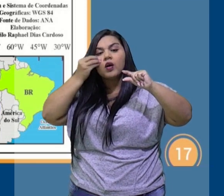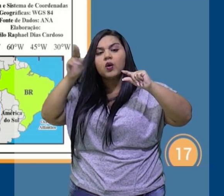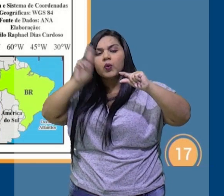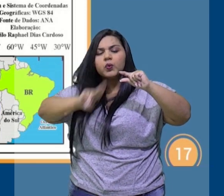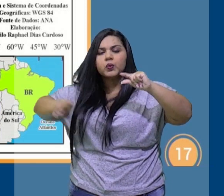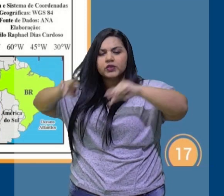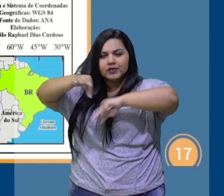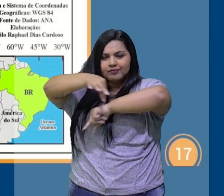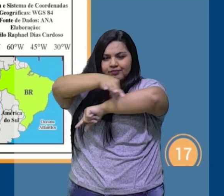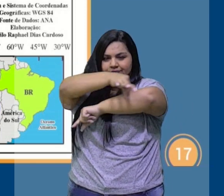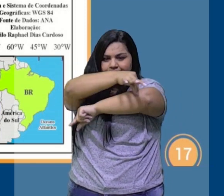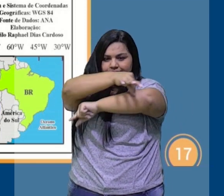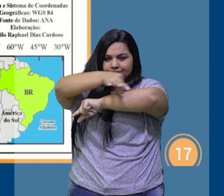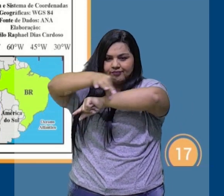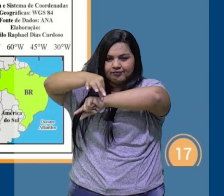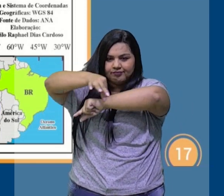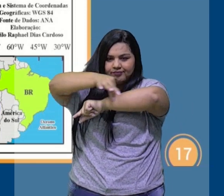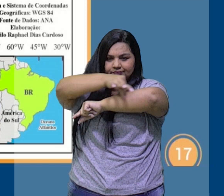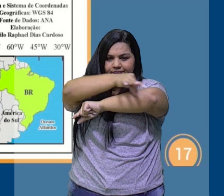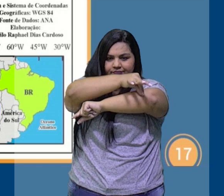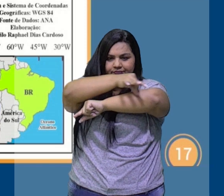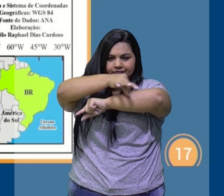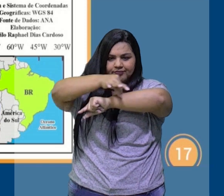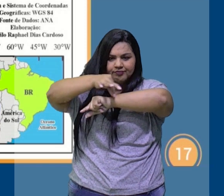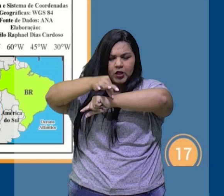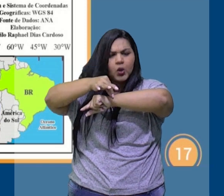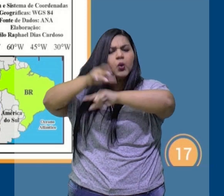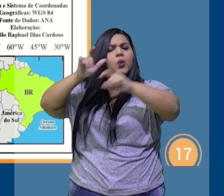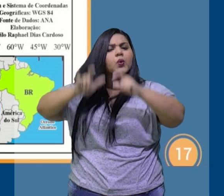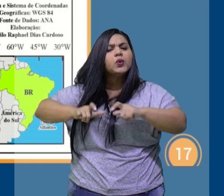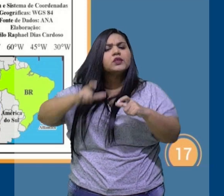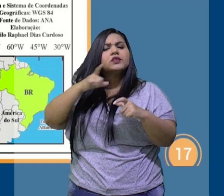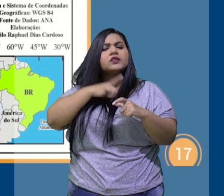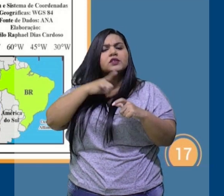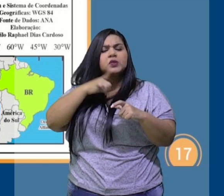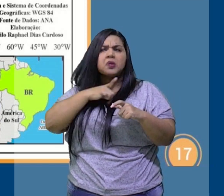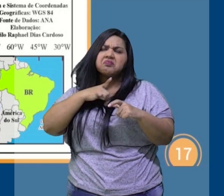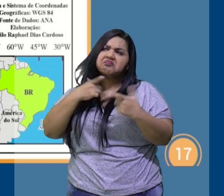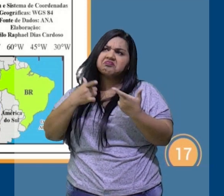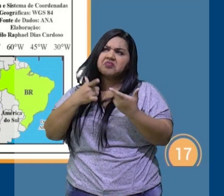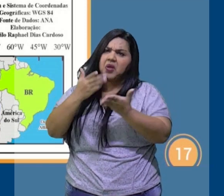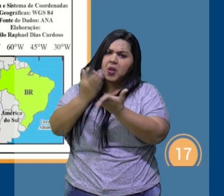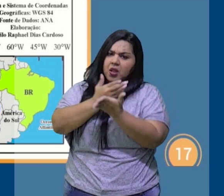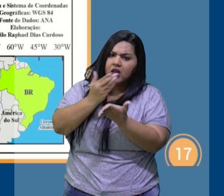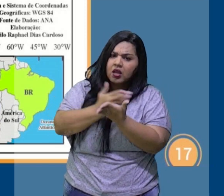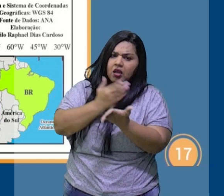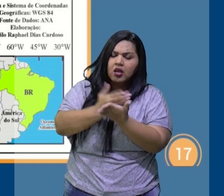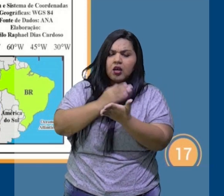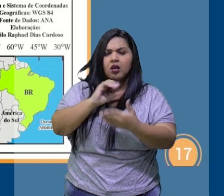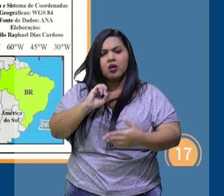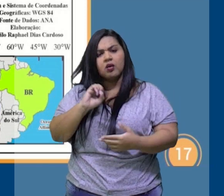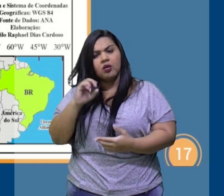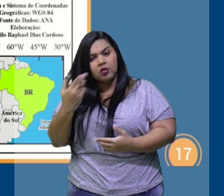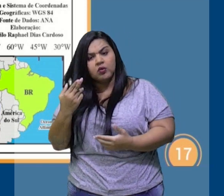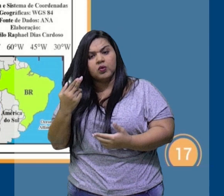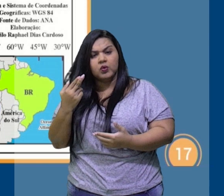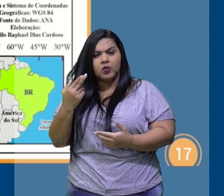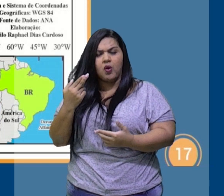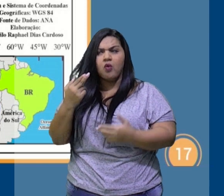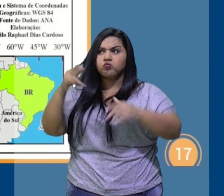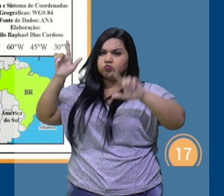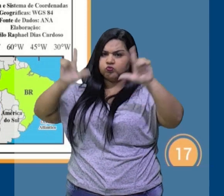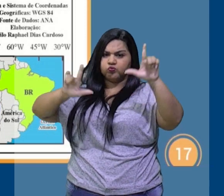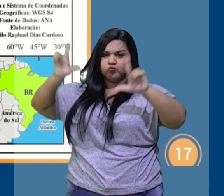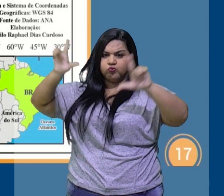claro que você tem que fazer isso onde tem ali um livro. No caso, se você for colocar aí na